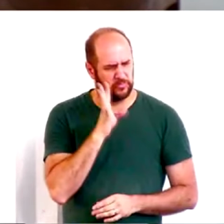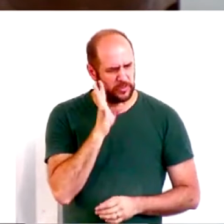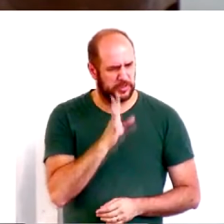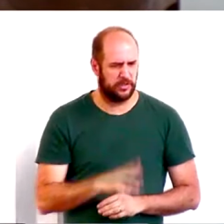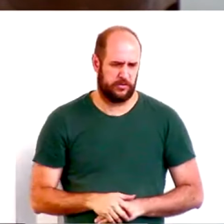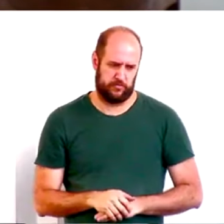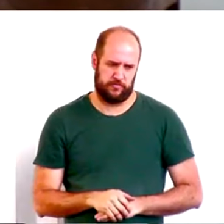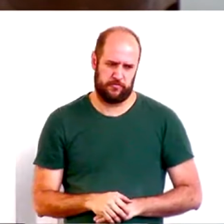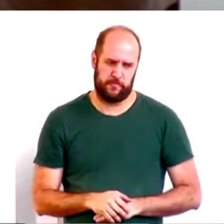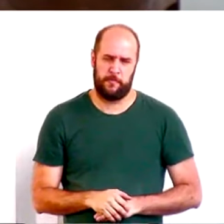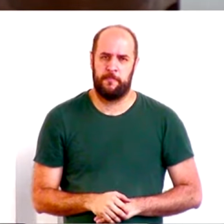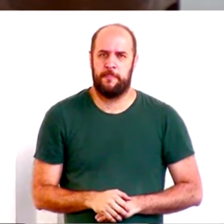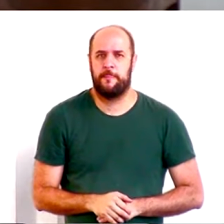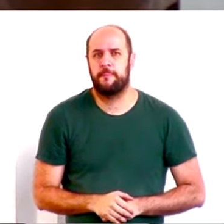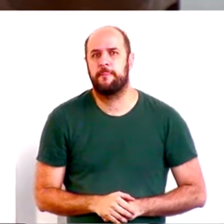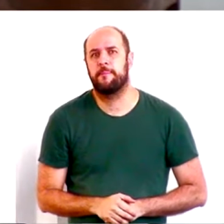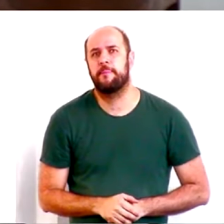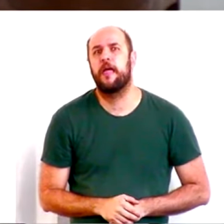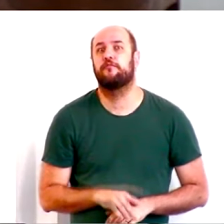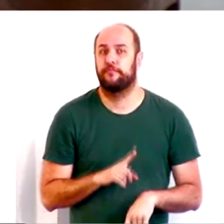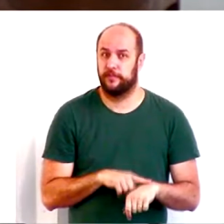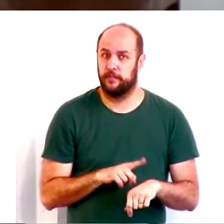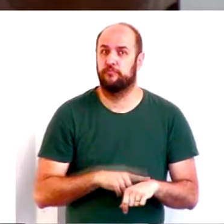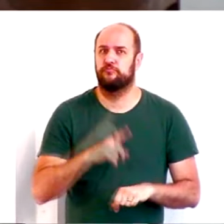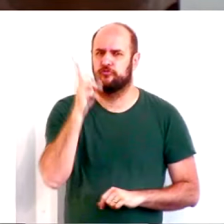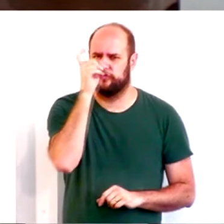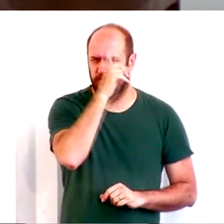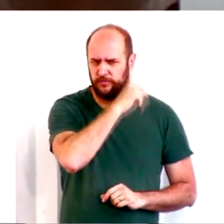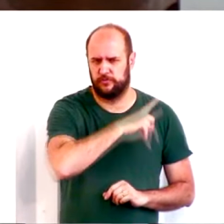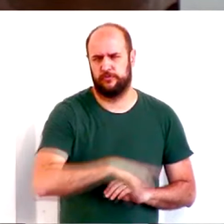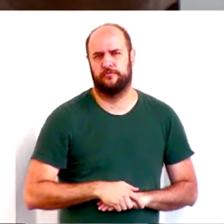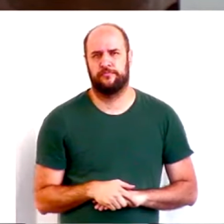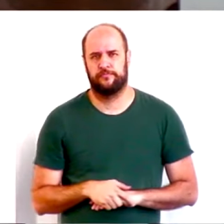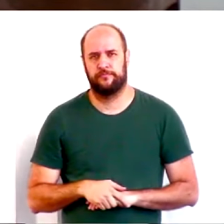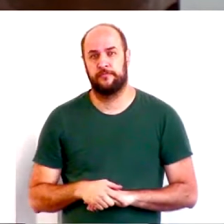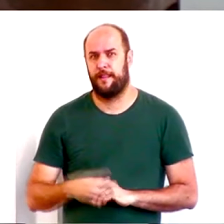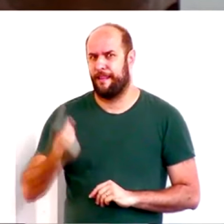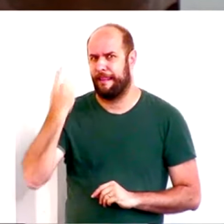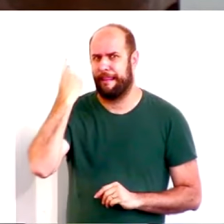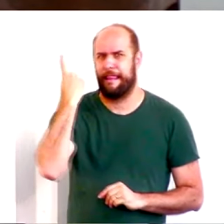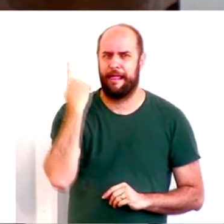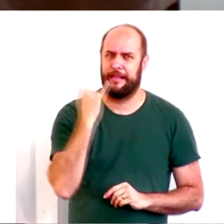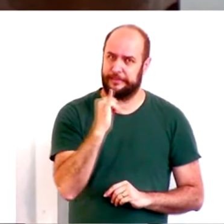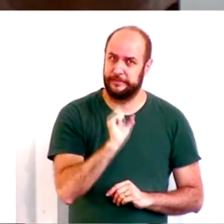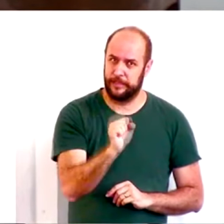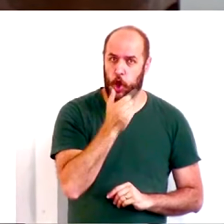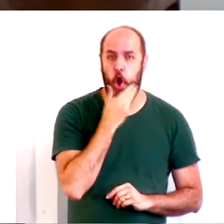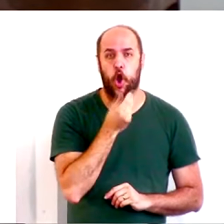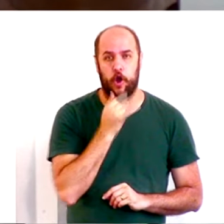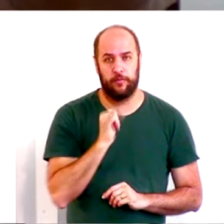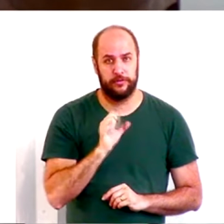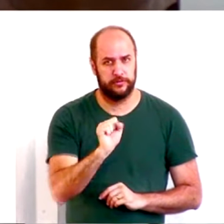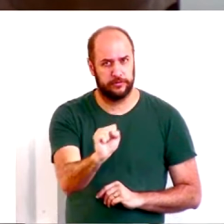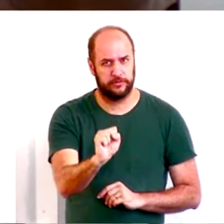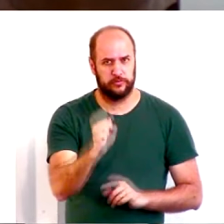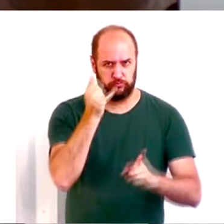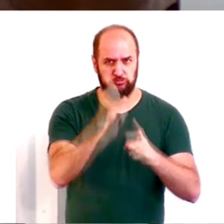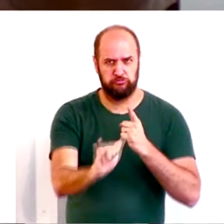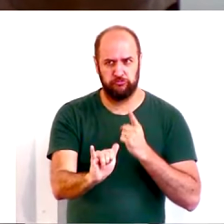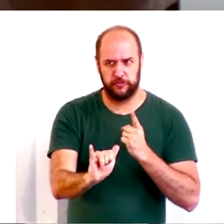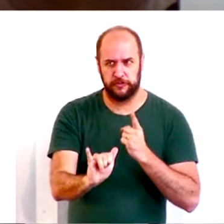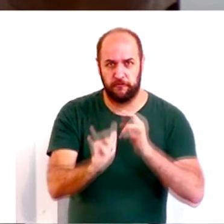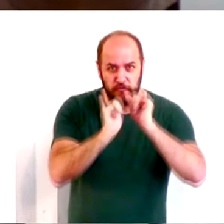o tempo era muito difícil quando Isaías profetizou isso aqui